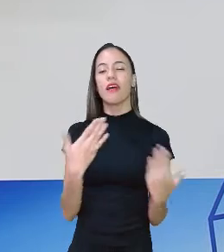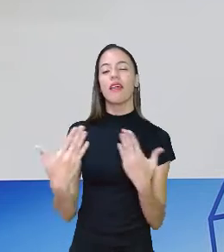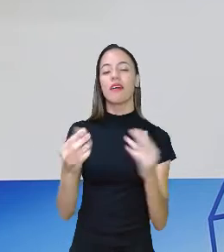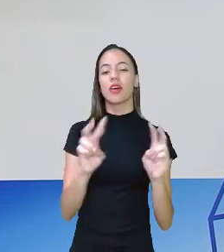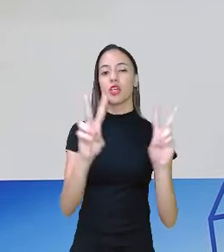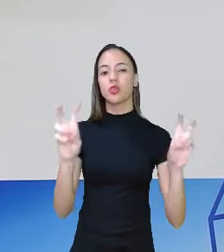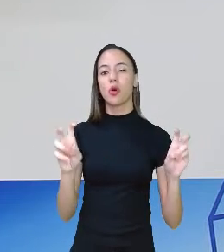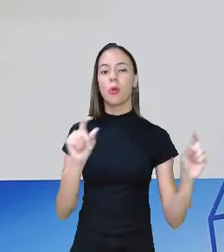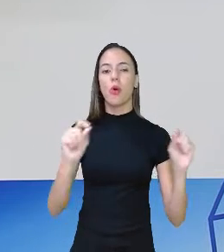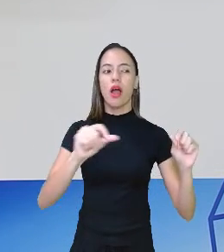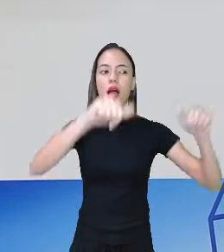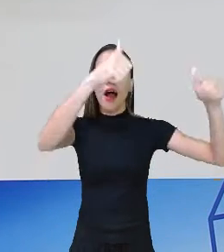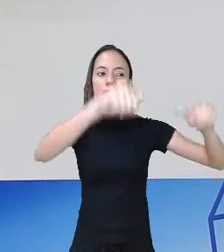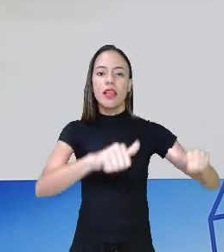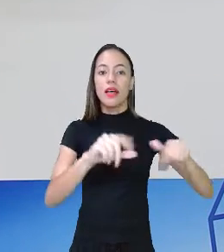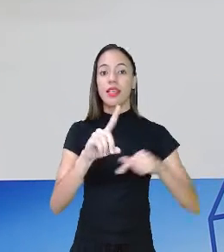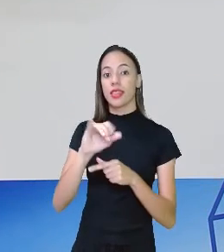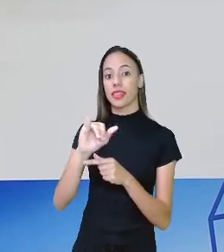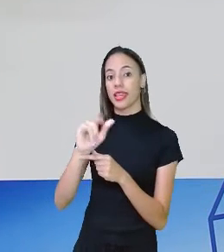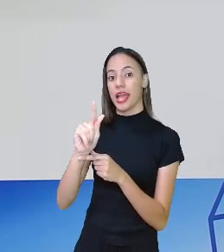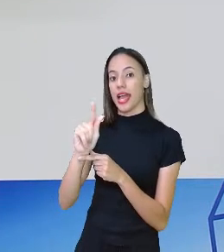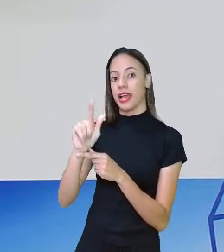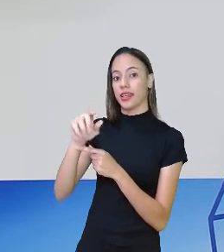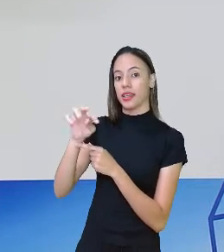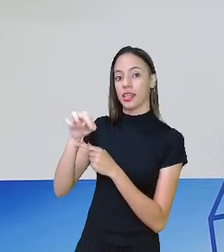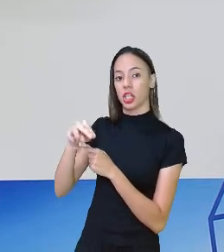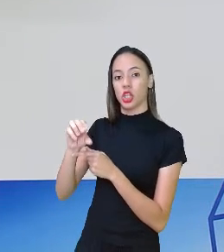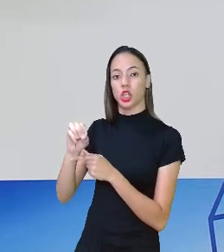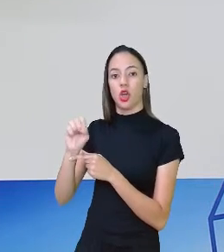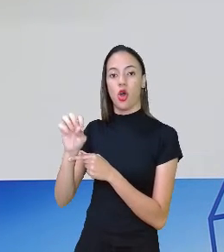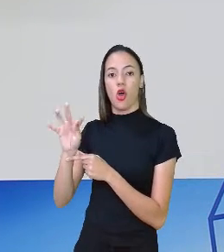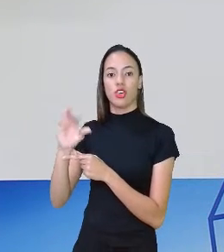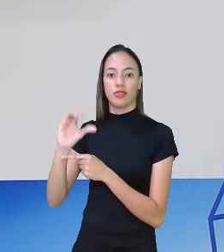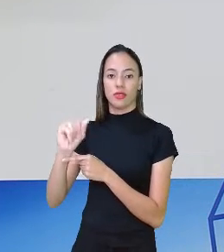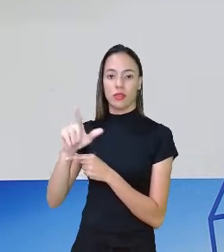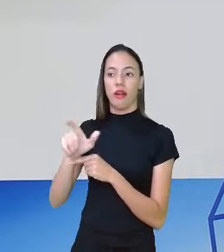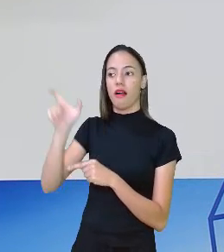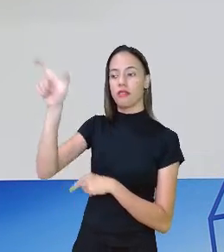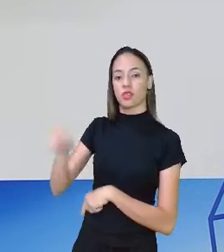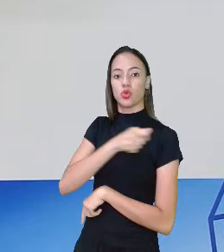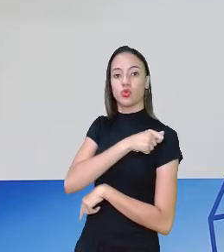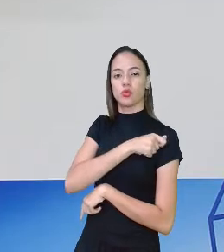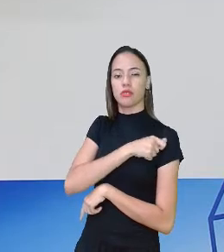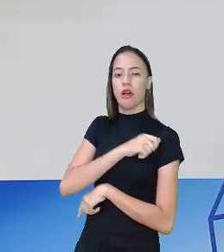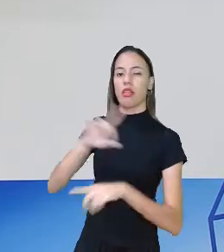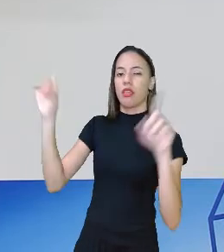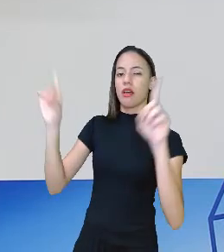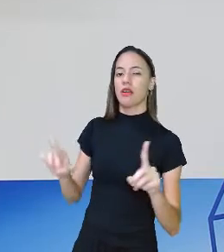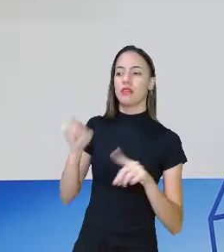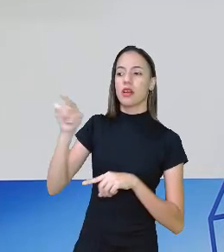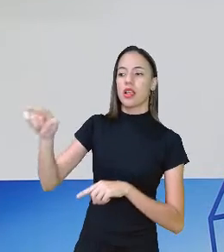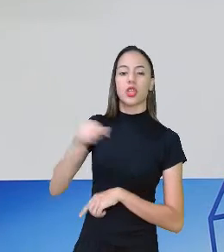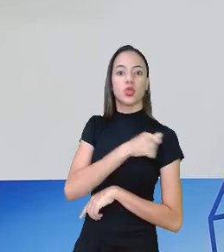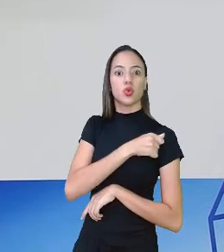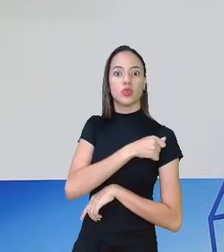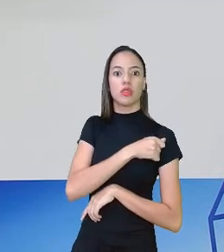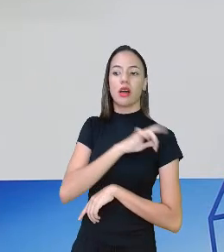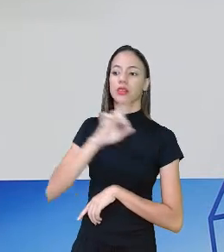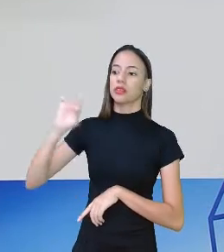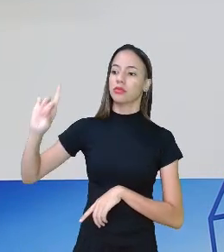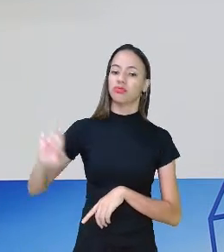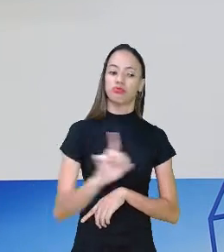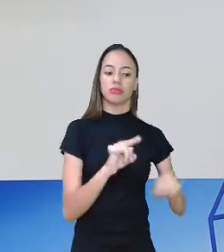sobre a avaliação diagnóstica inicial para o estudante com deficiência. Quando esse estudante ele chega na